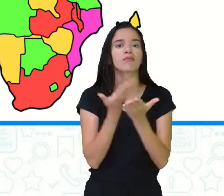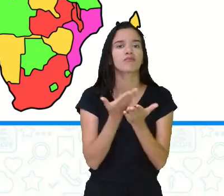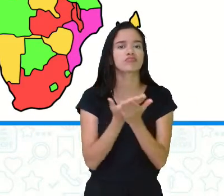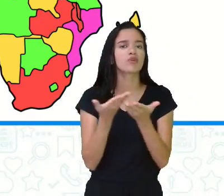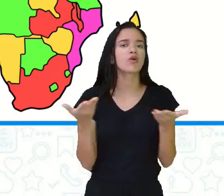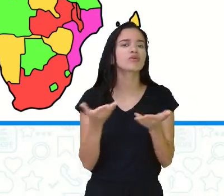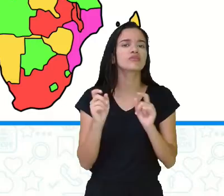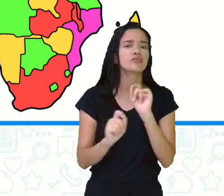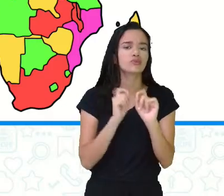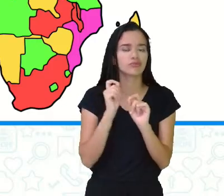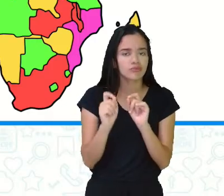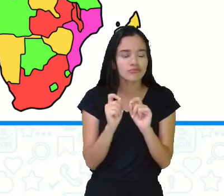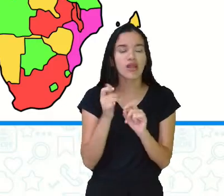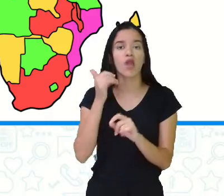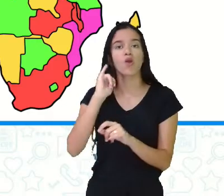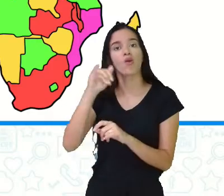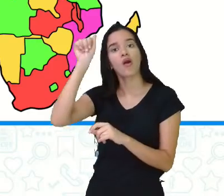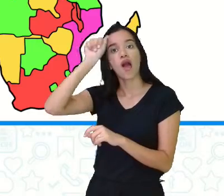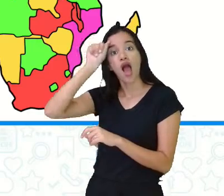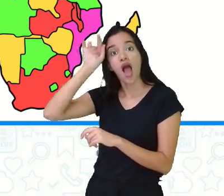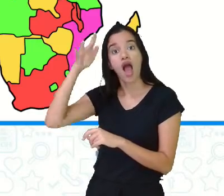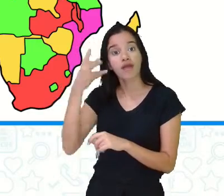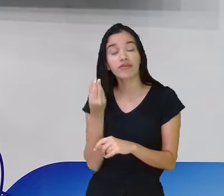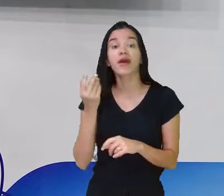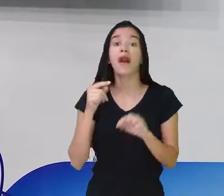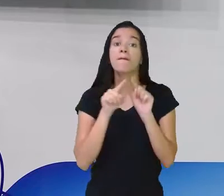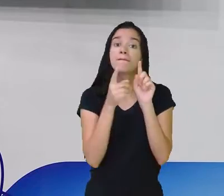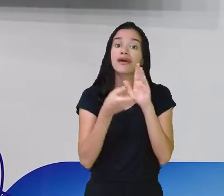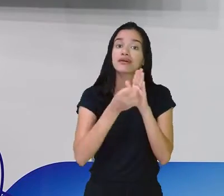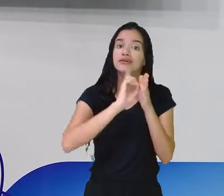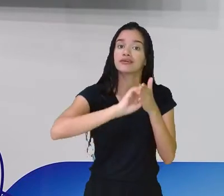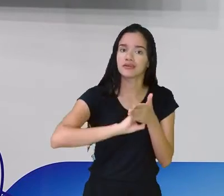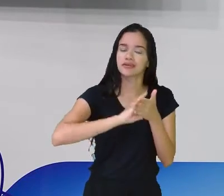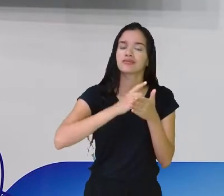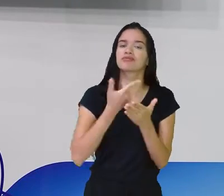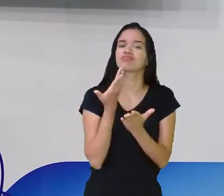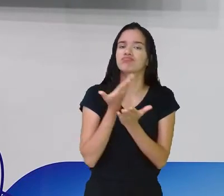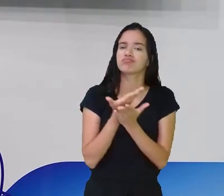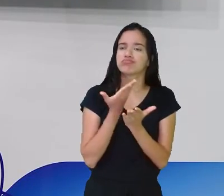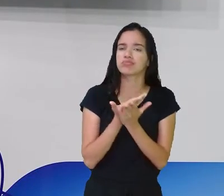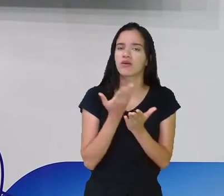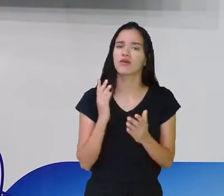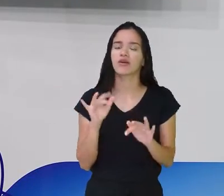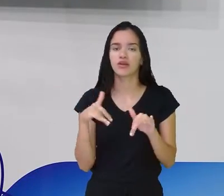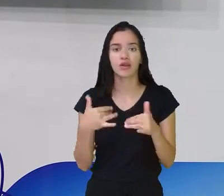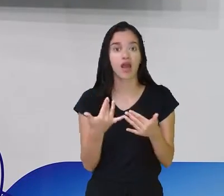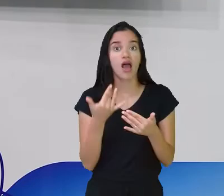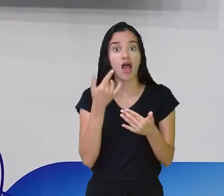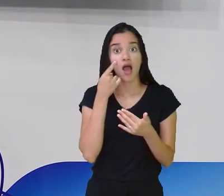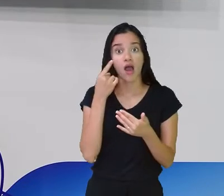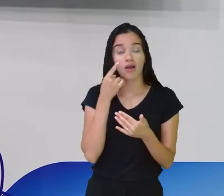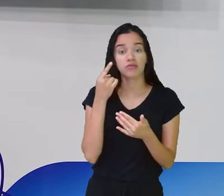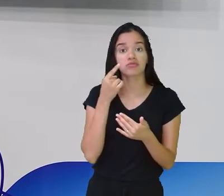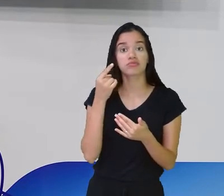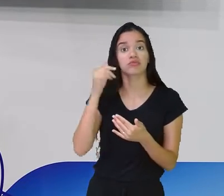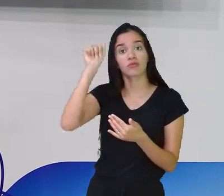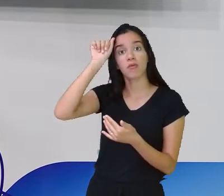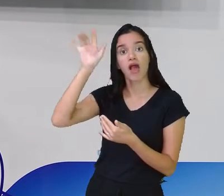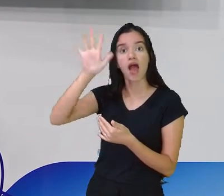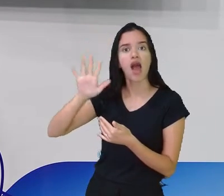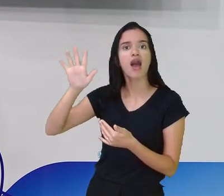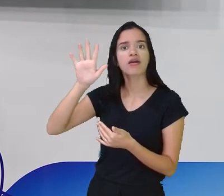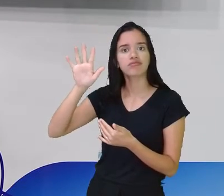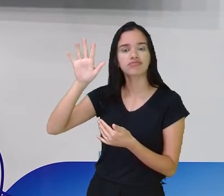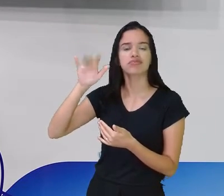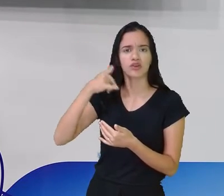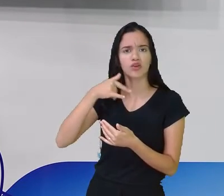hoje é conto africano. Só que antes de eu entrar propriamente nesse tema, vamos falar um pouquinho sobre a África. Você já ouviu